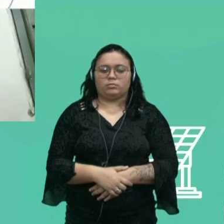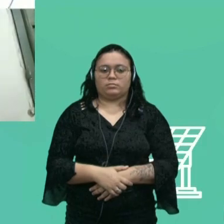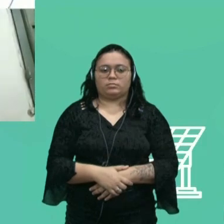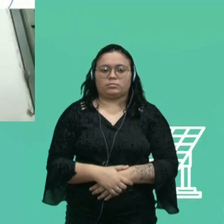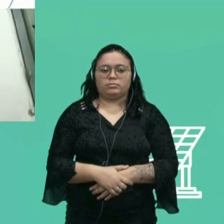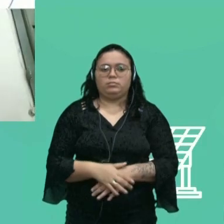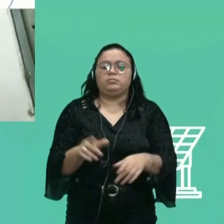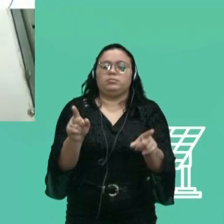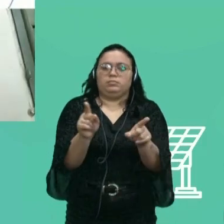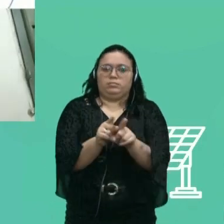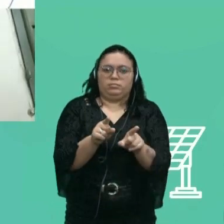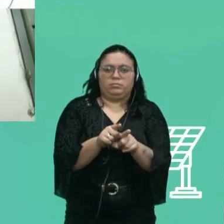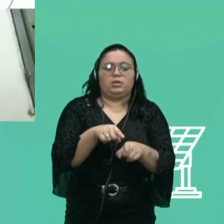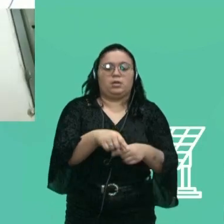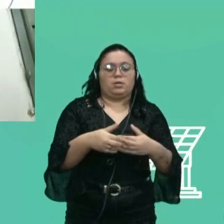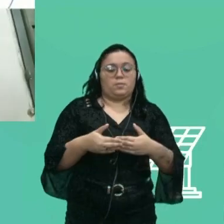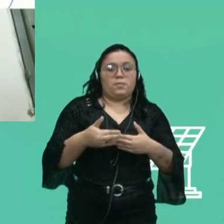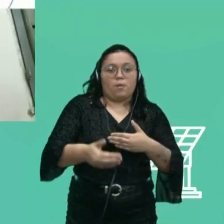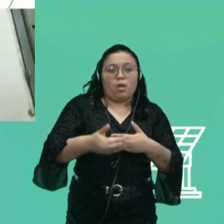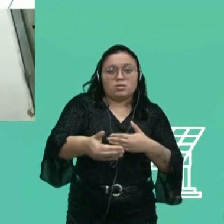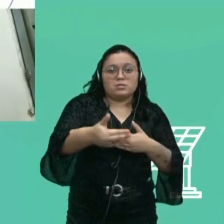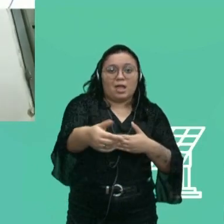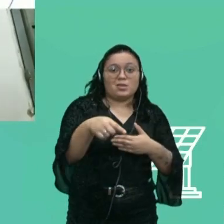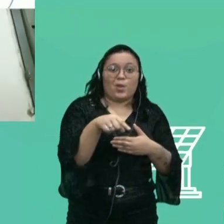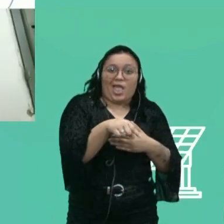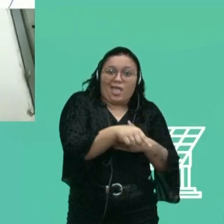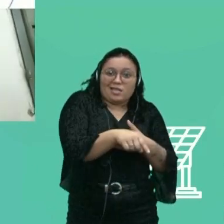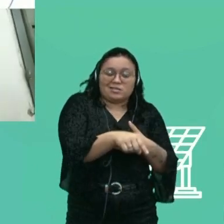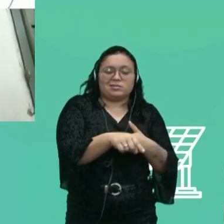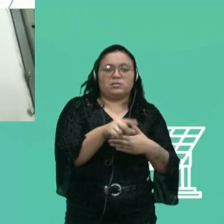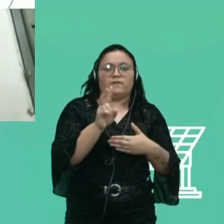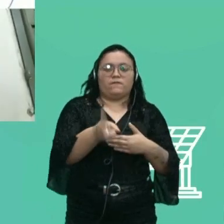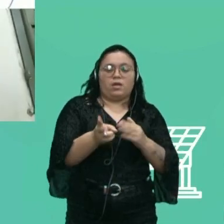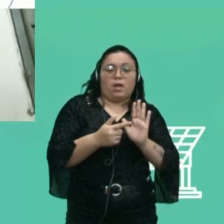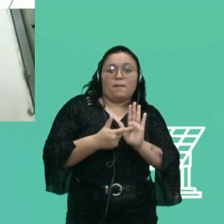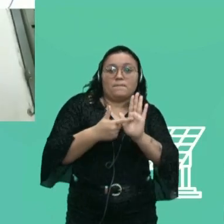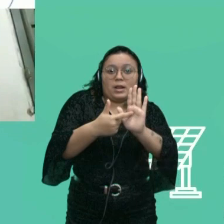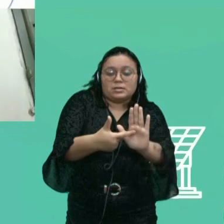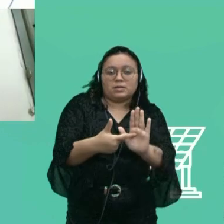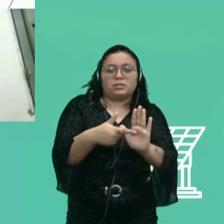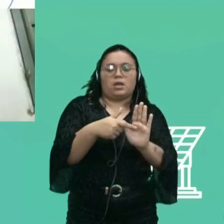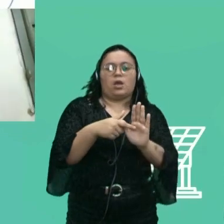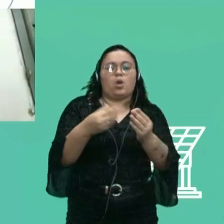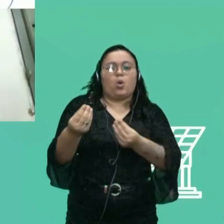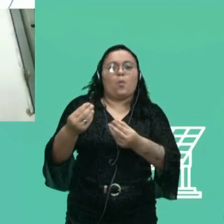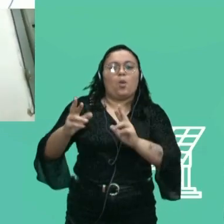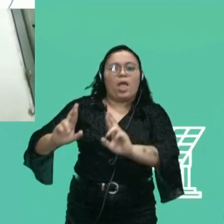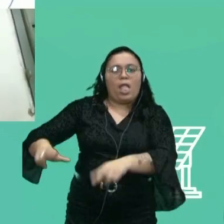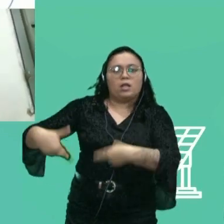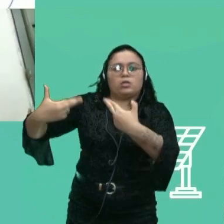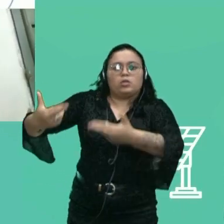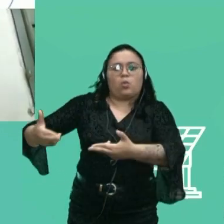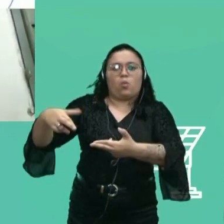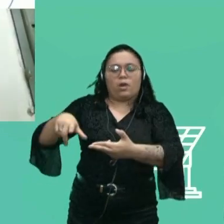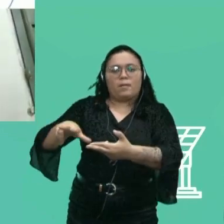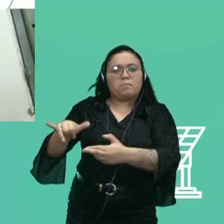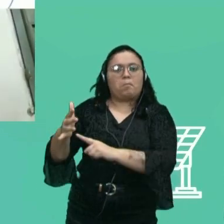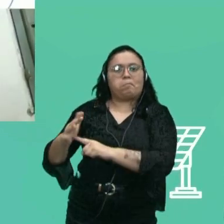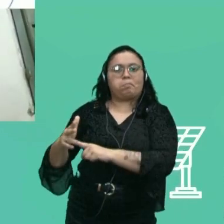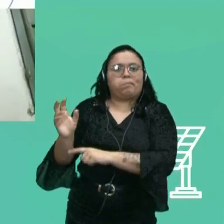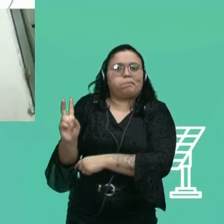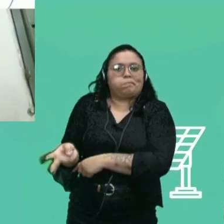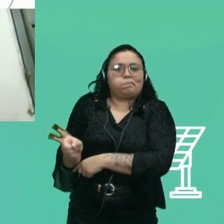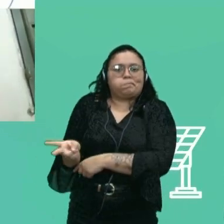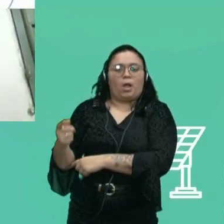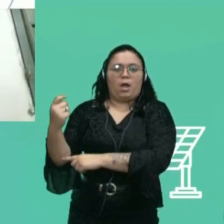do meu processo, que neste caso nós apresentamos a utilização aí de um reator automatizado, que possui um sistema